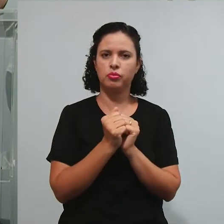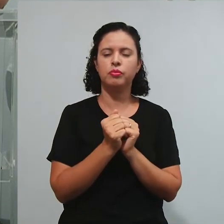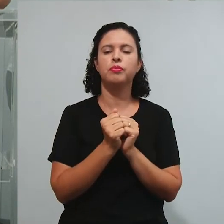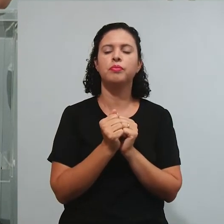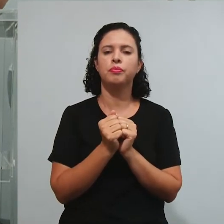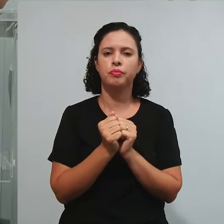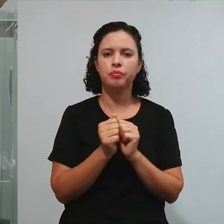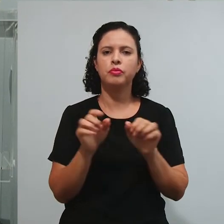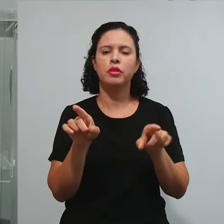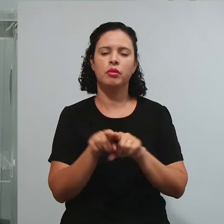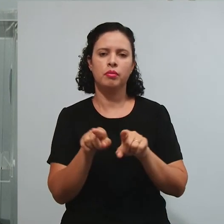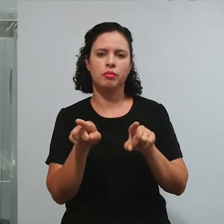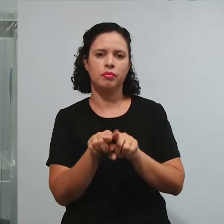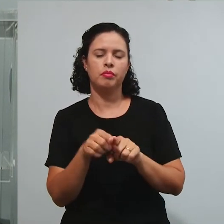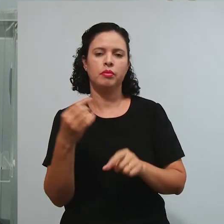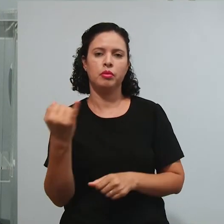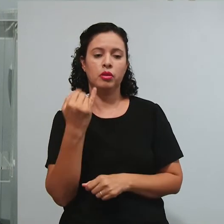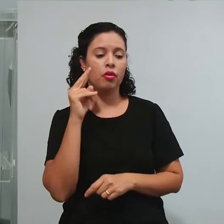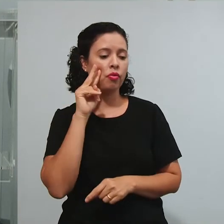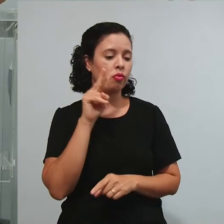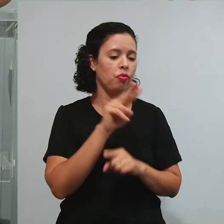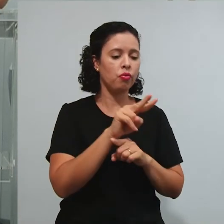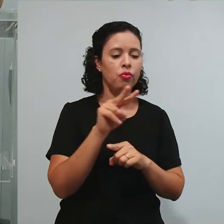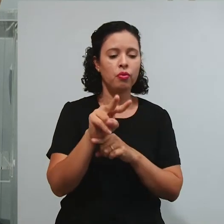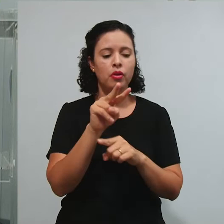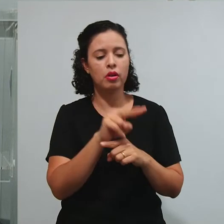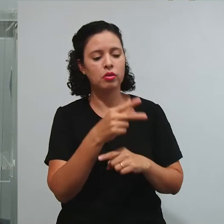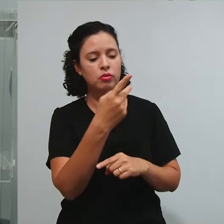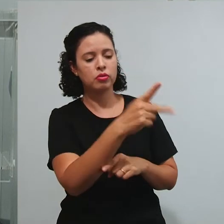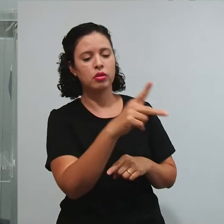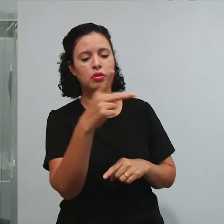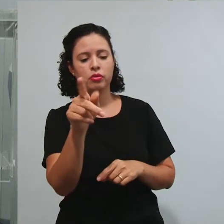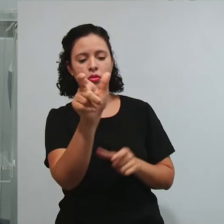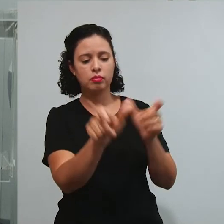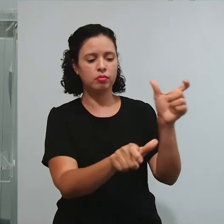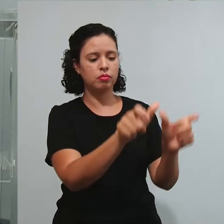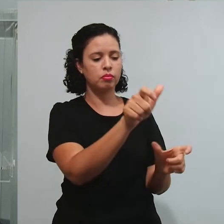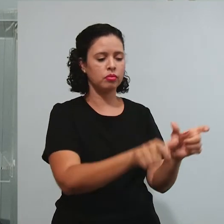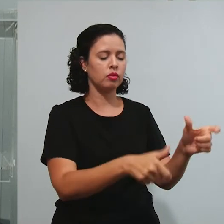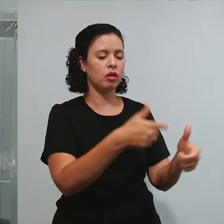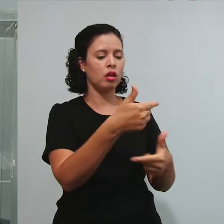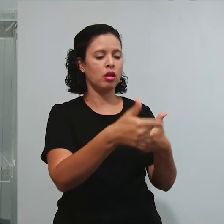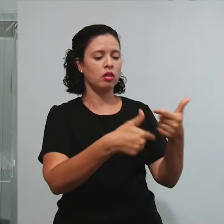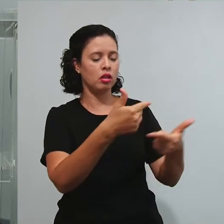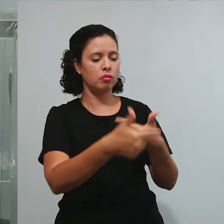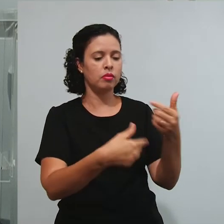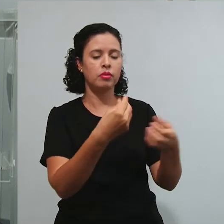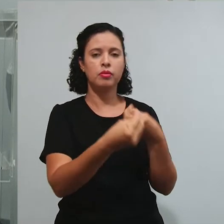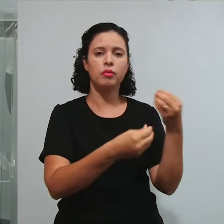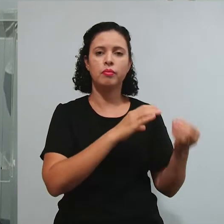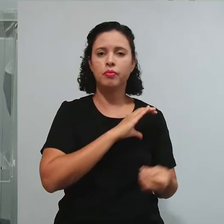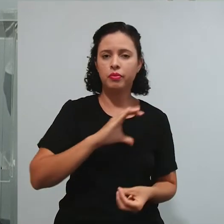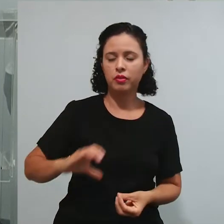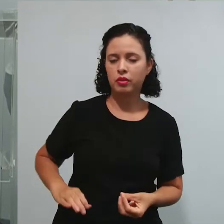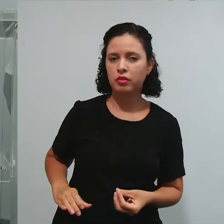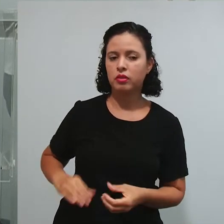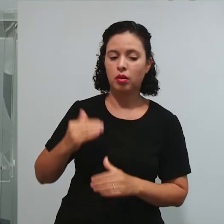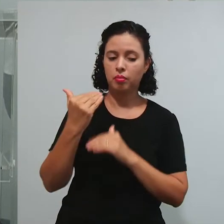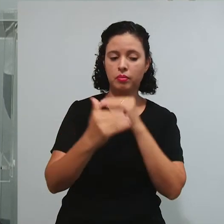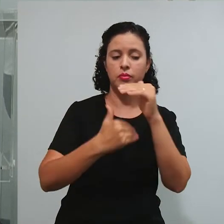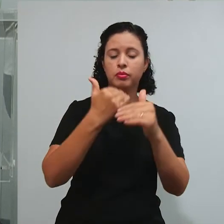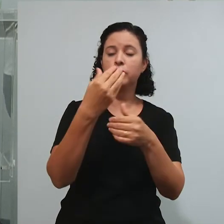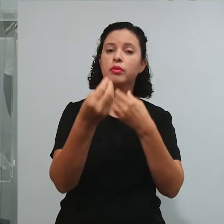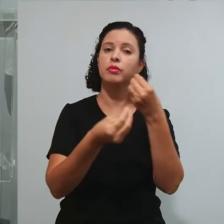né, a importância de estar acompanhando o desenvolvimento de cada seção, de cada coordenação daquela.